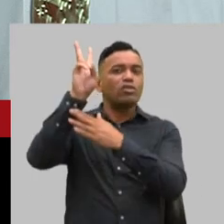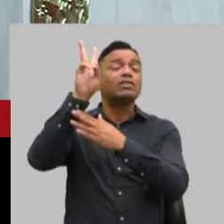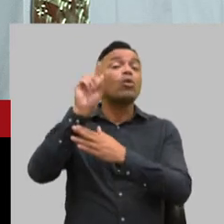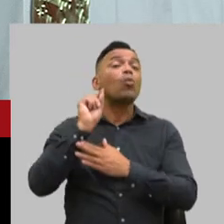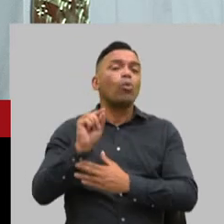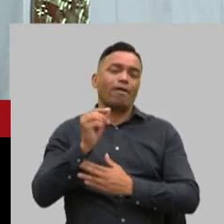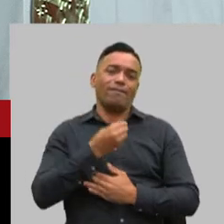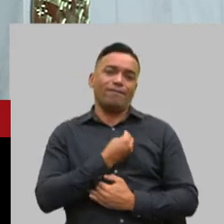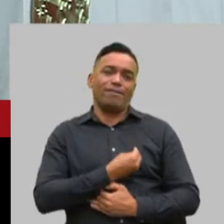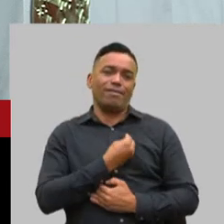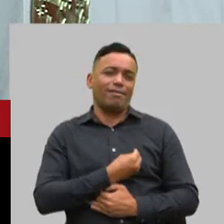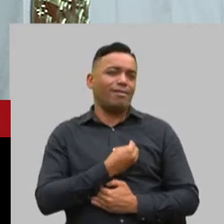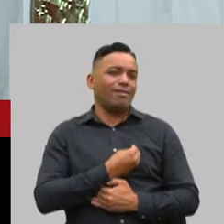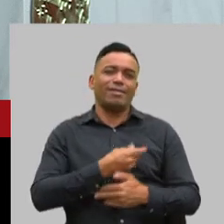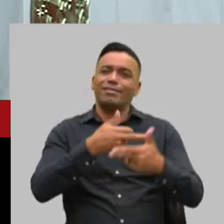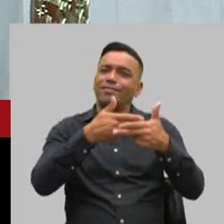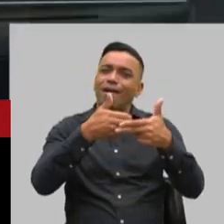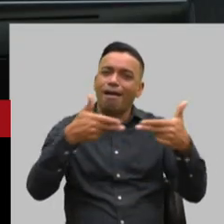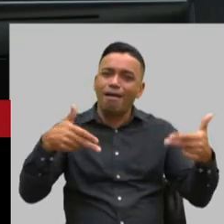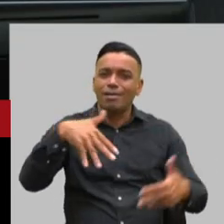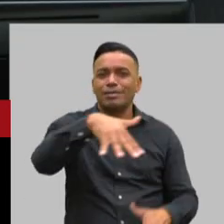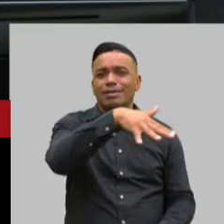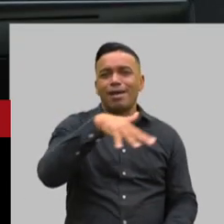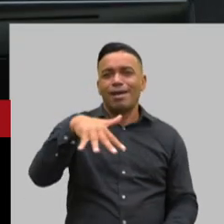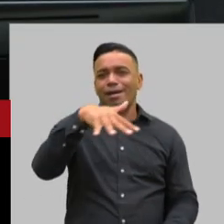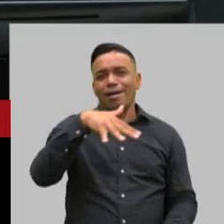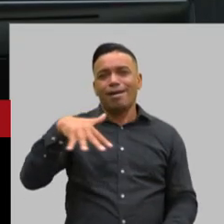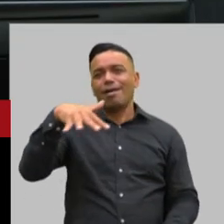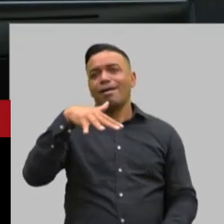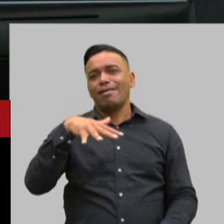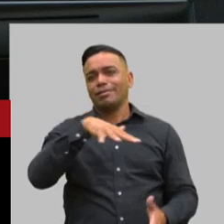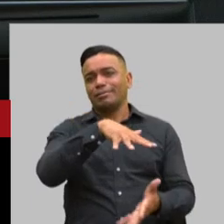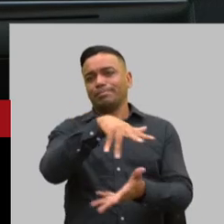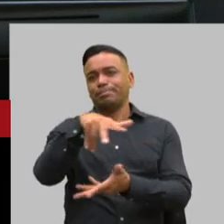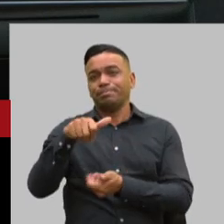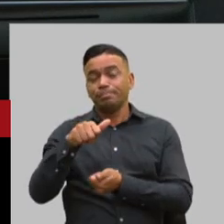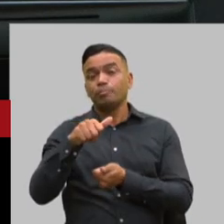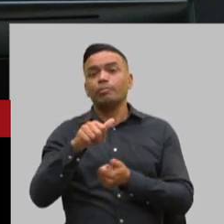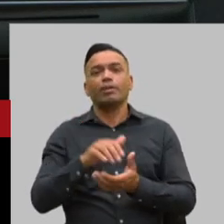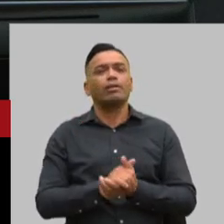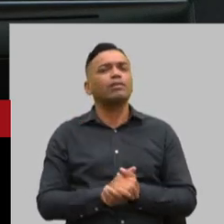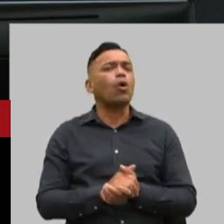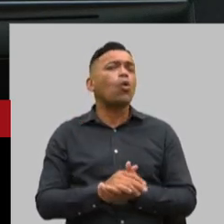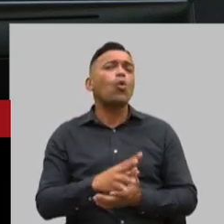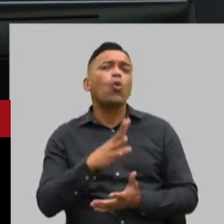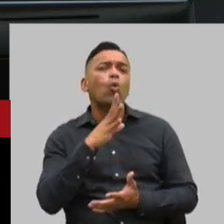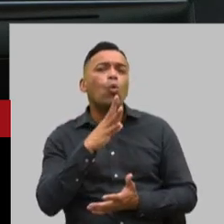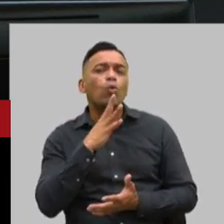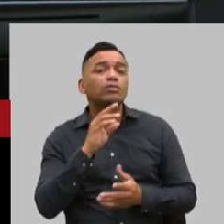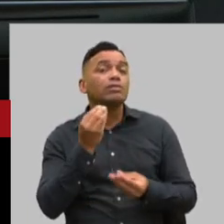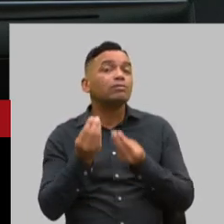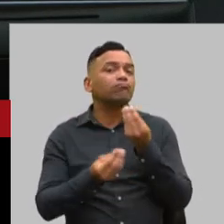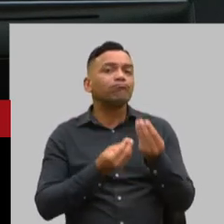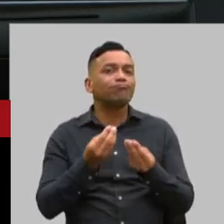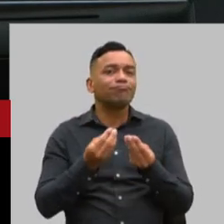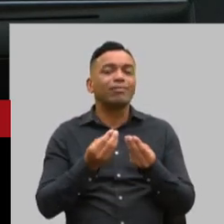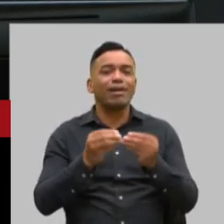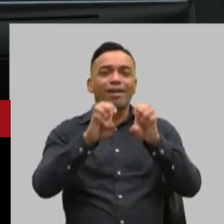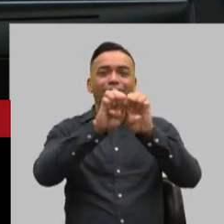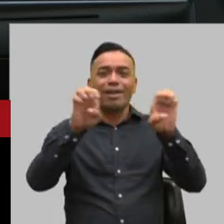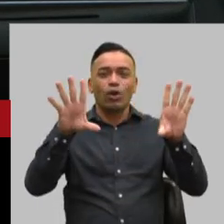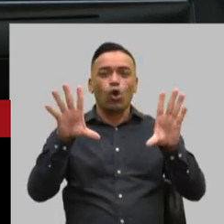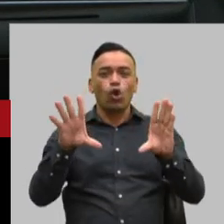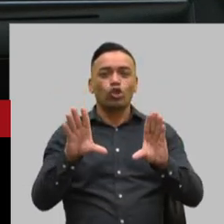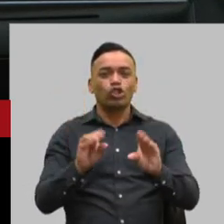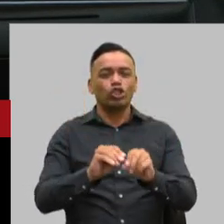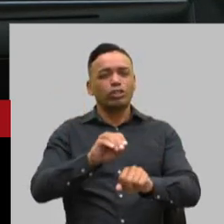em suas várias dimensões, em uma abordagem que se tornou conhecida como ecologia